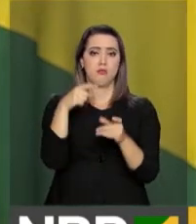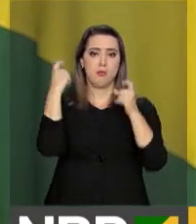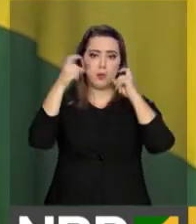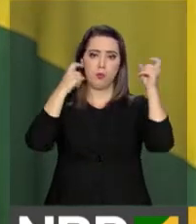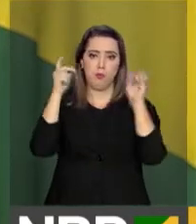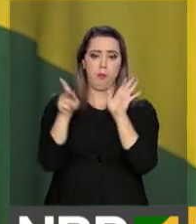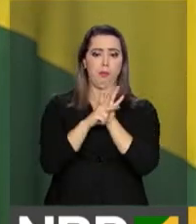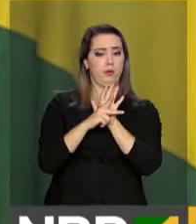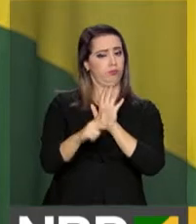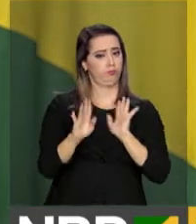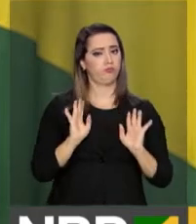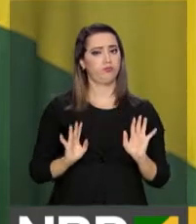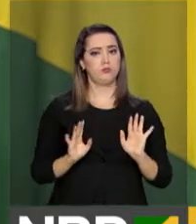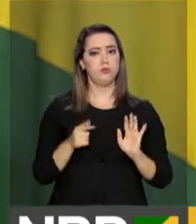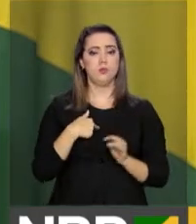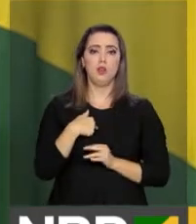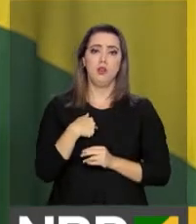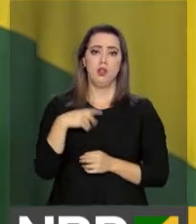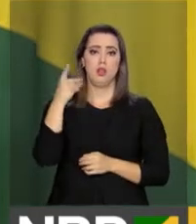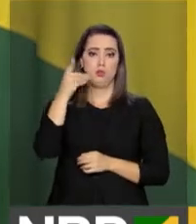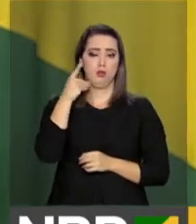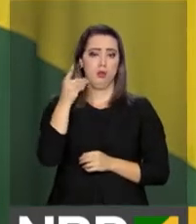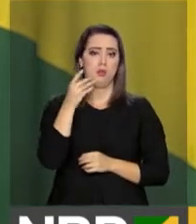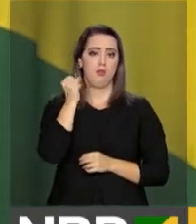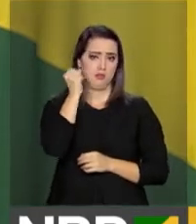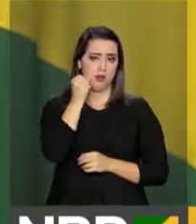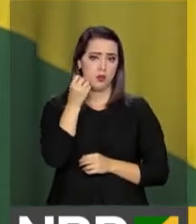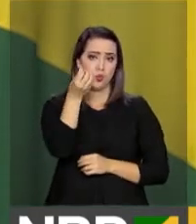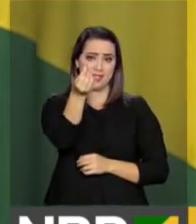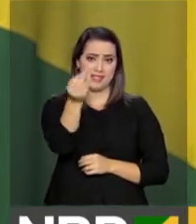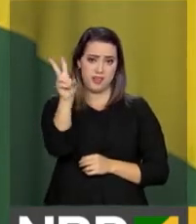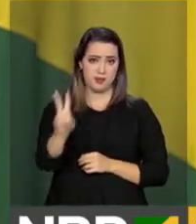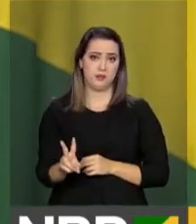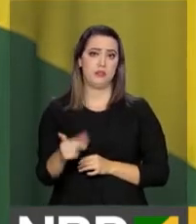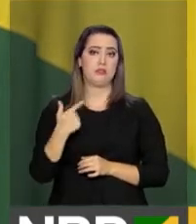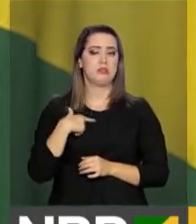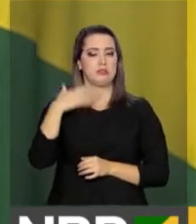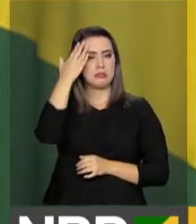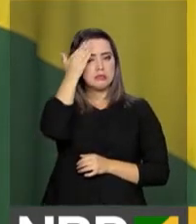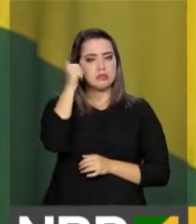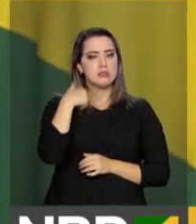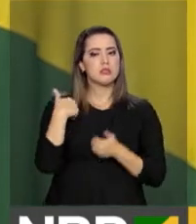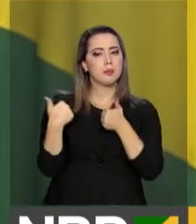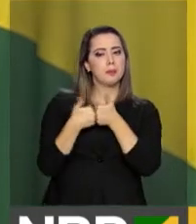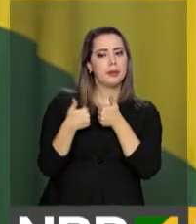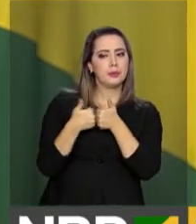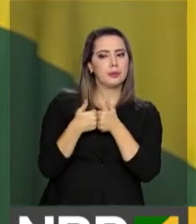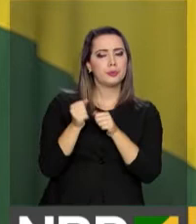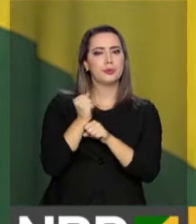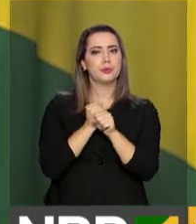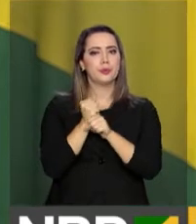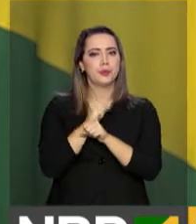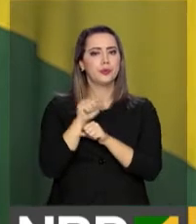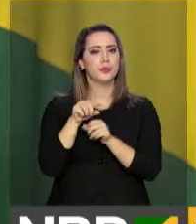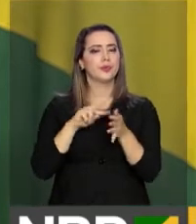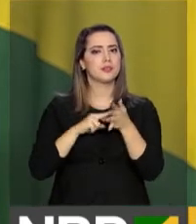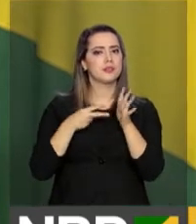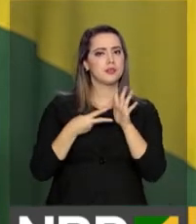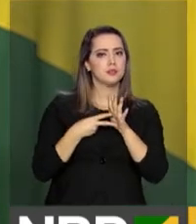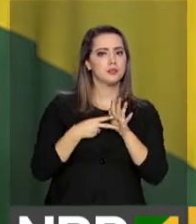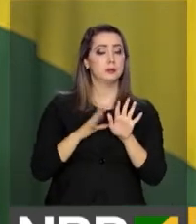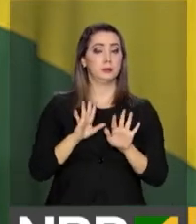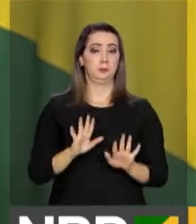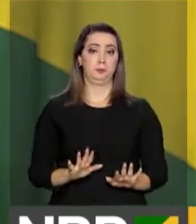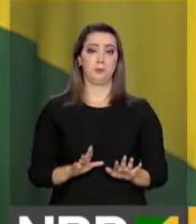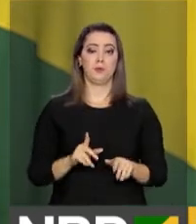em seis mandatos e sei o que significa a proximidade do ano eleitoral e nos primeiros